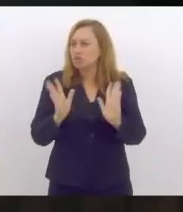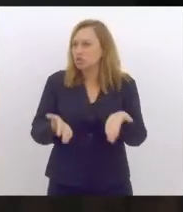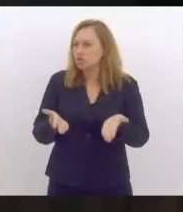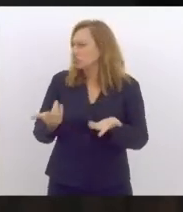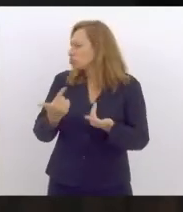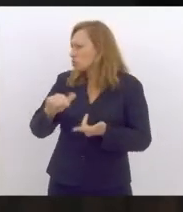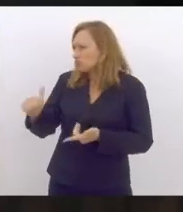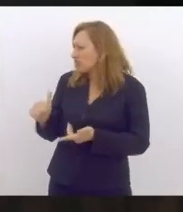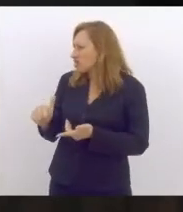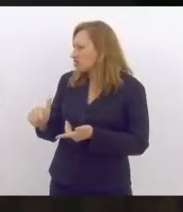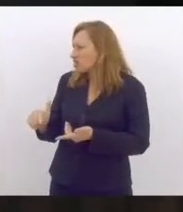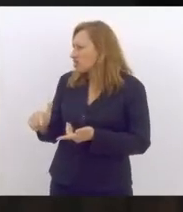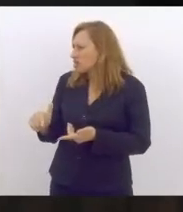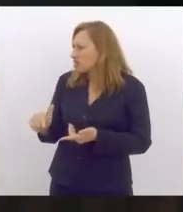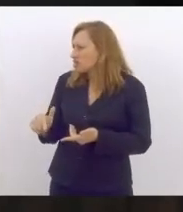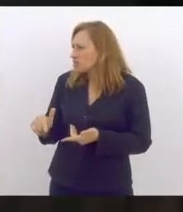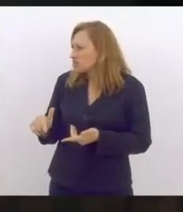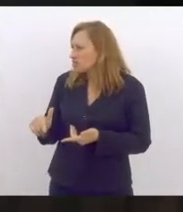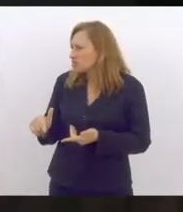renúncia.